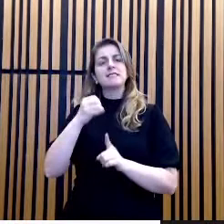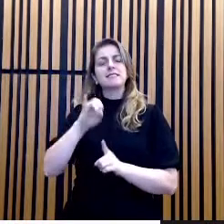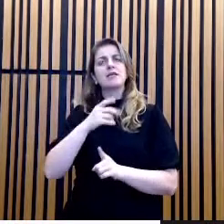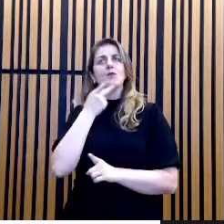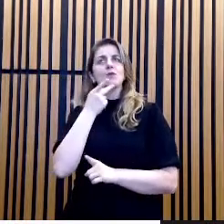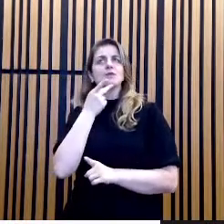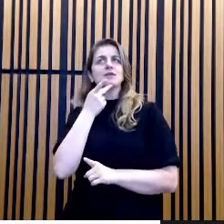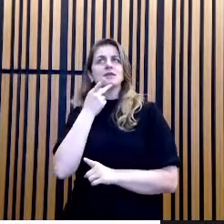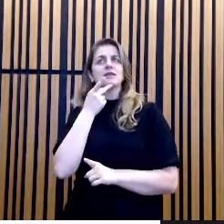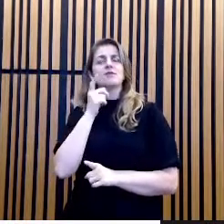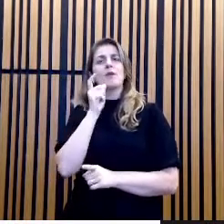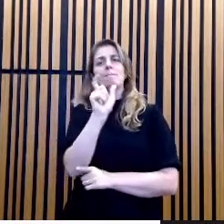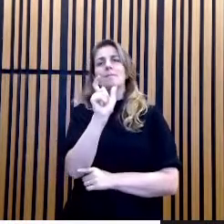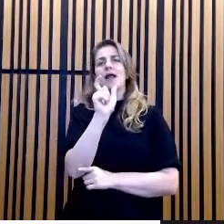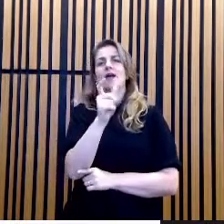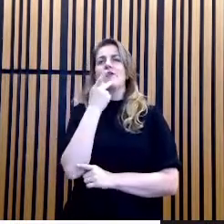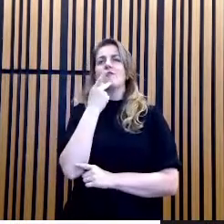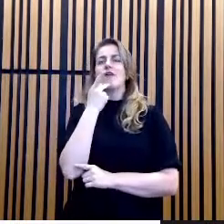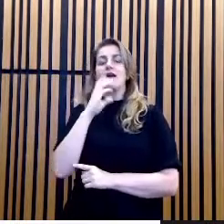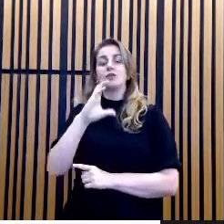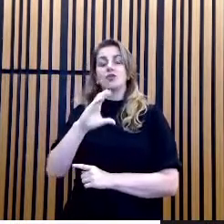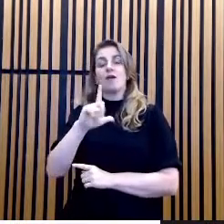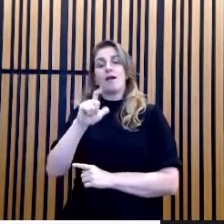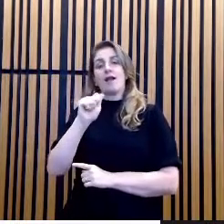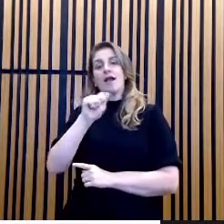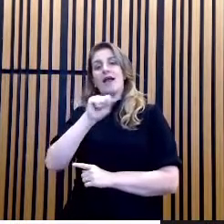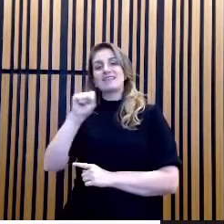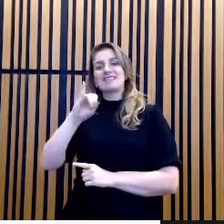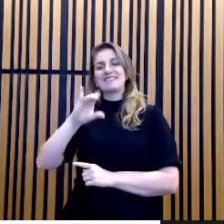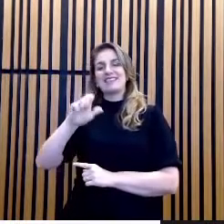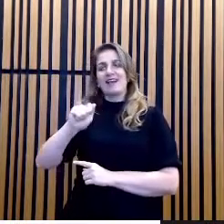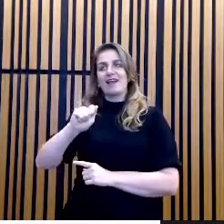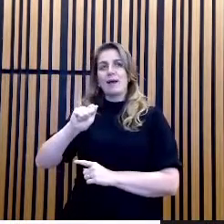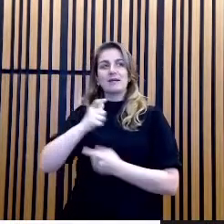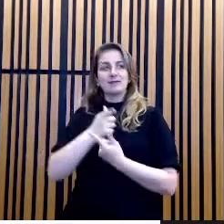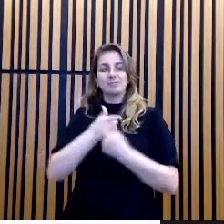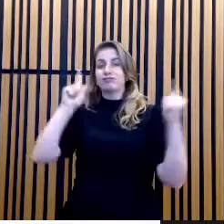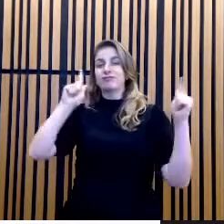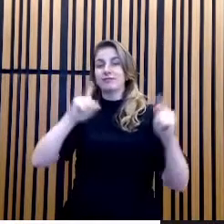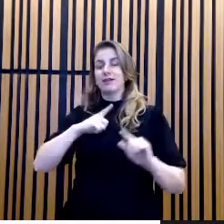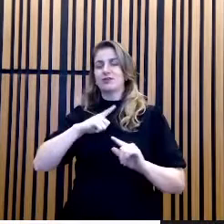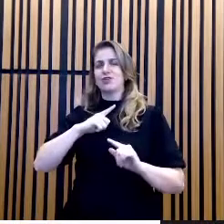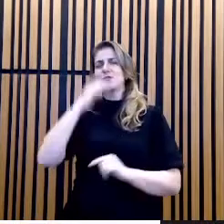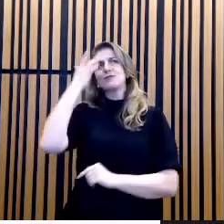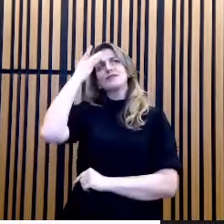definir o meu estilo, eu diria que eu sou clássica extravagante, se é que isso é possível.